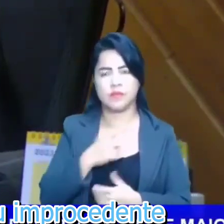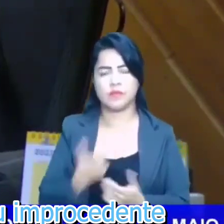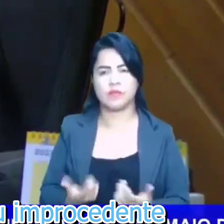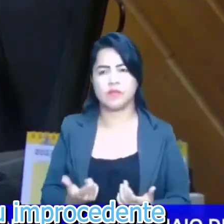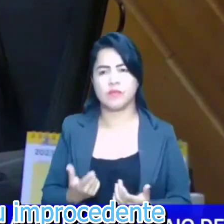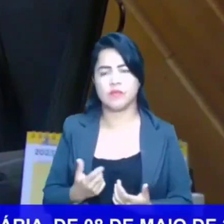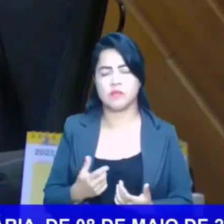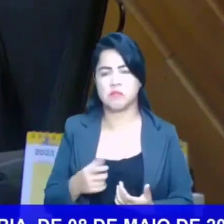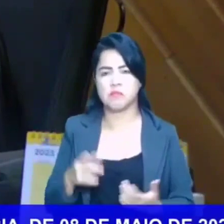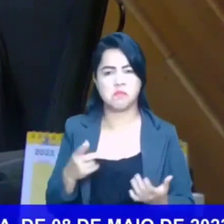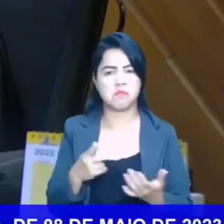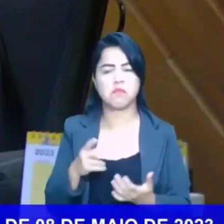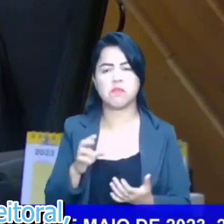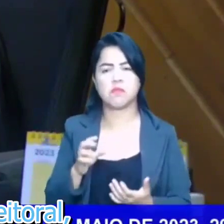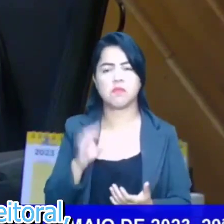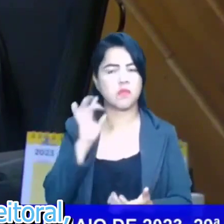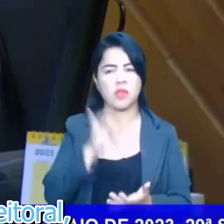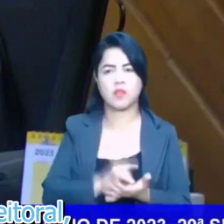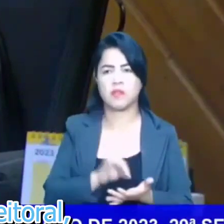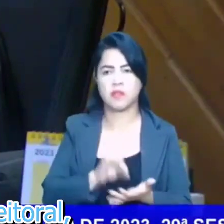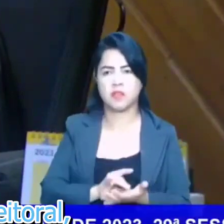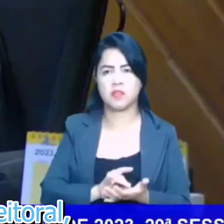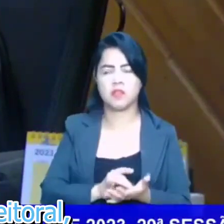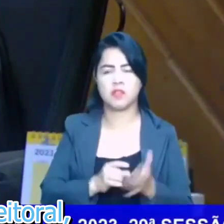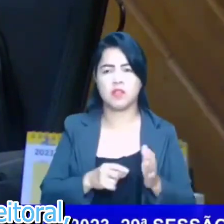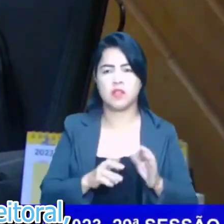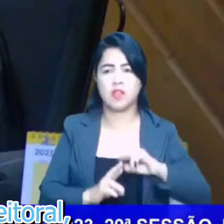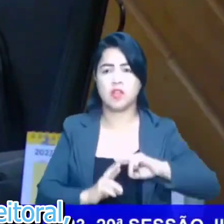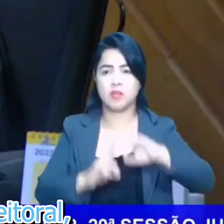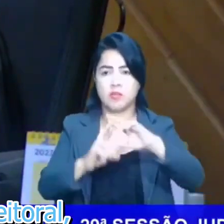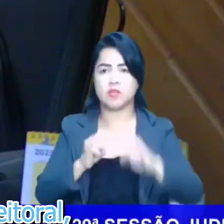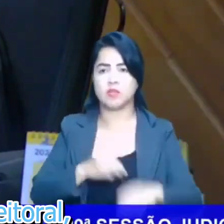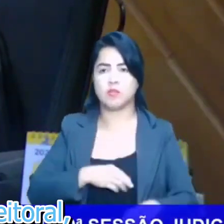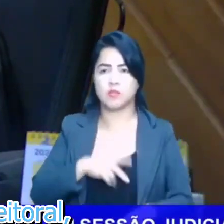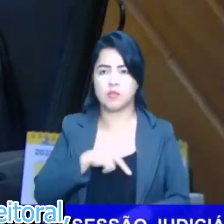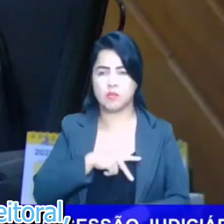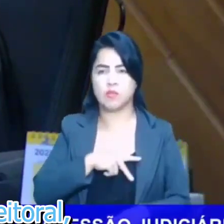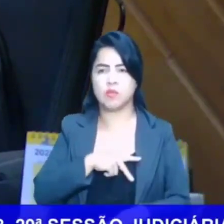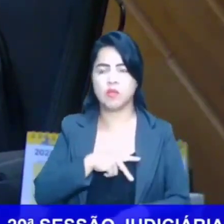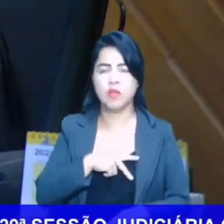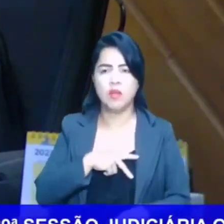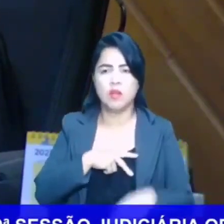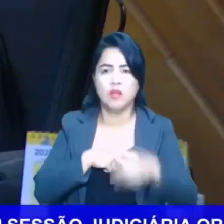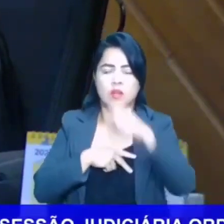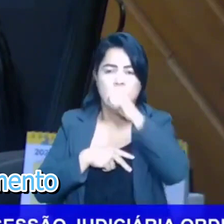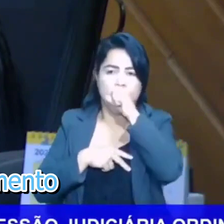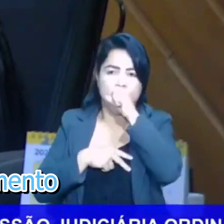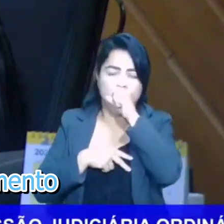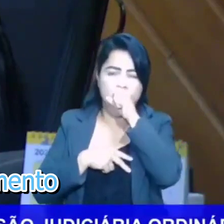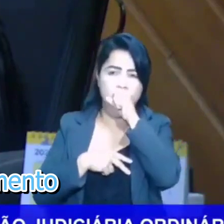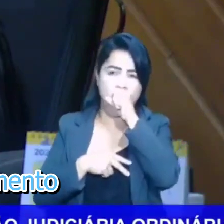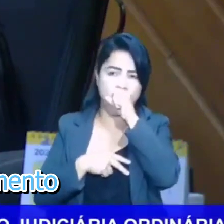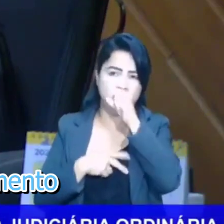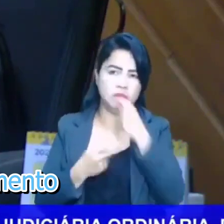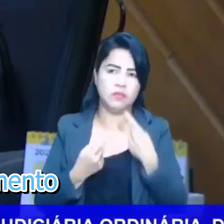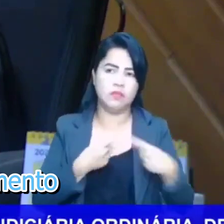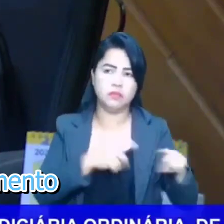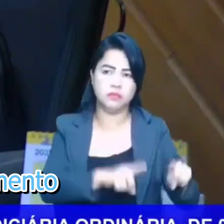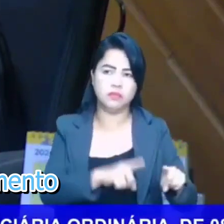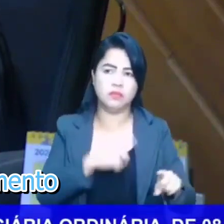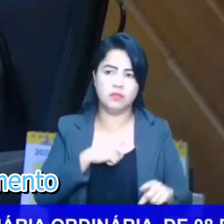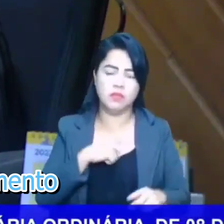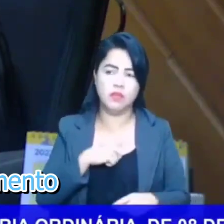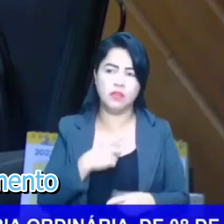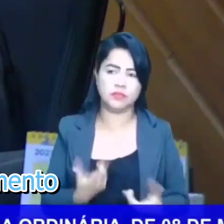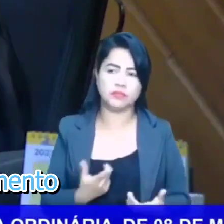improcedente a representação formulada pelo Ministério Público Eleitoral, onde acusa o recorrido de ter